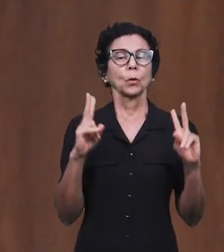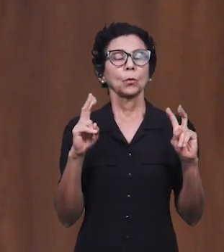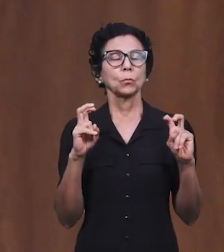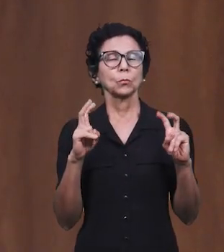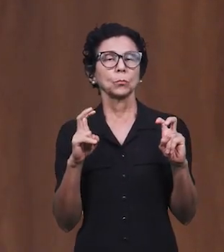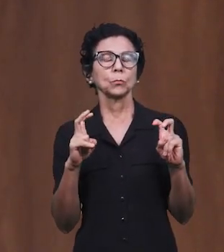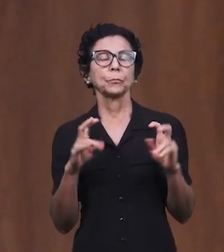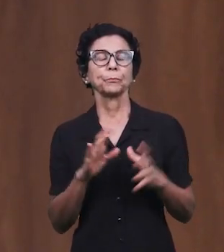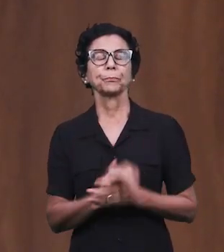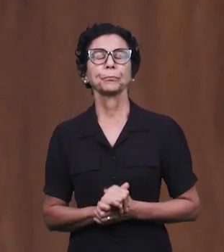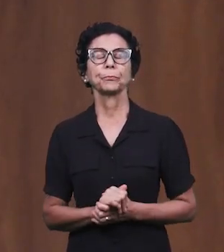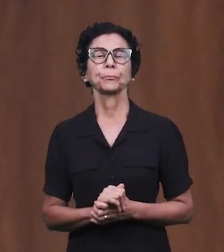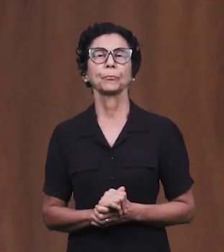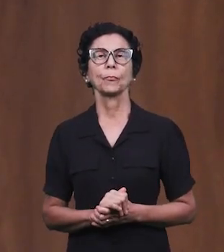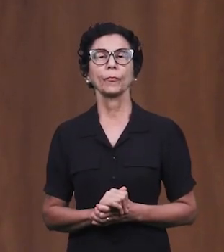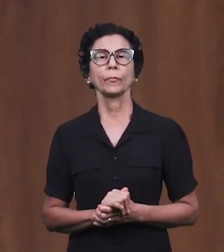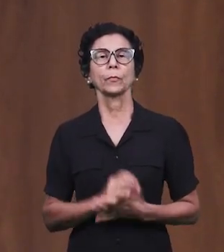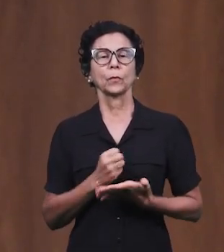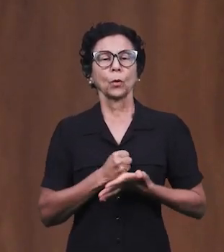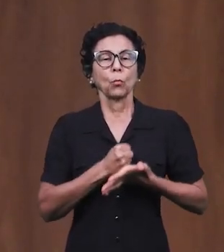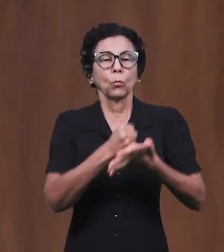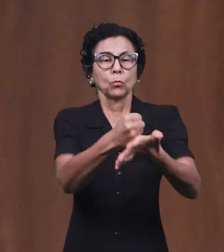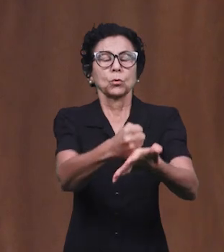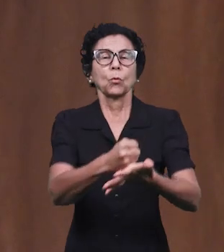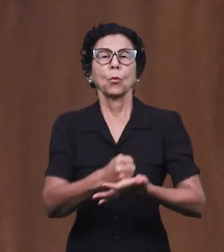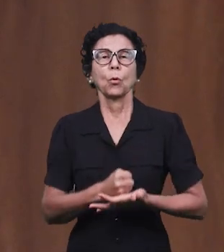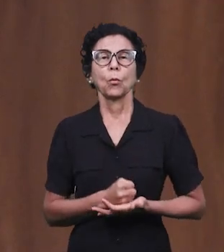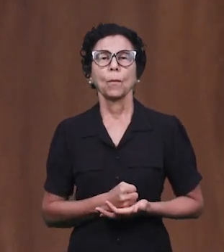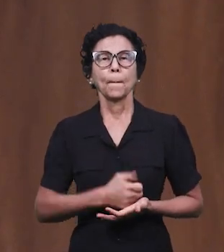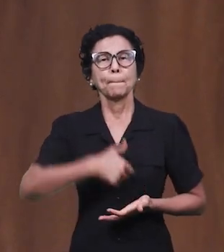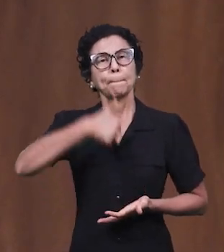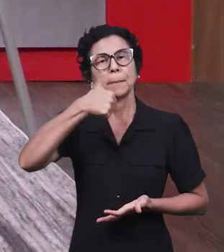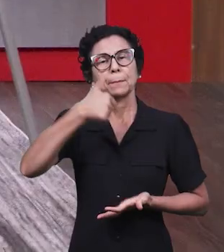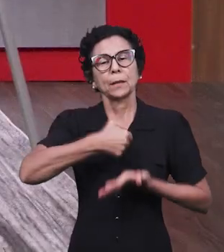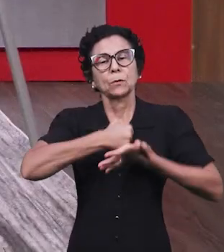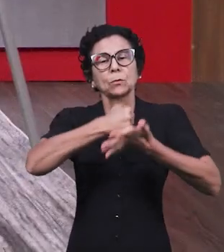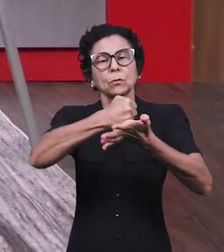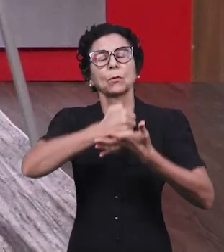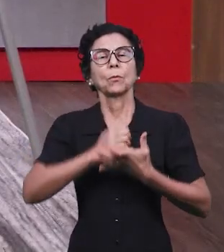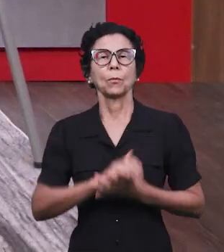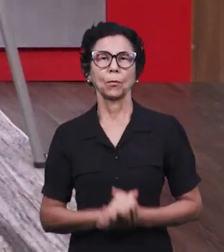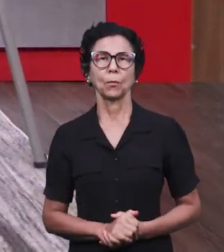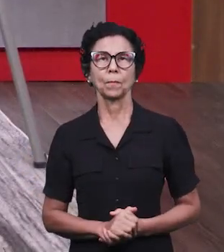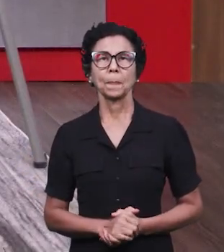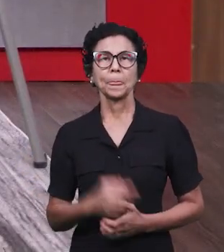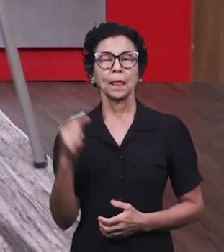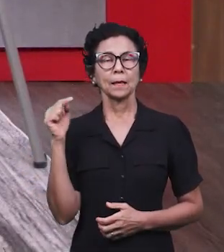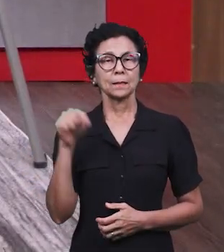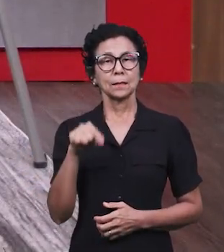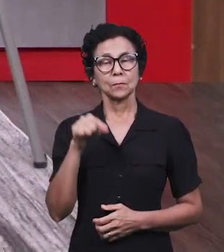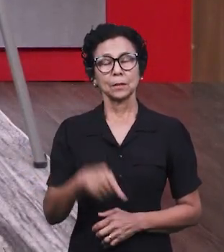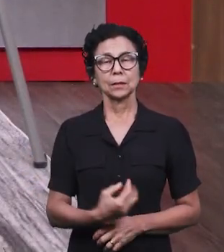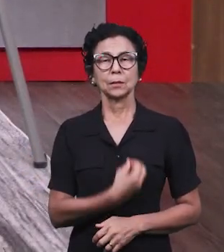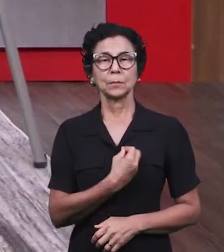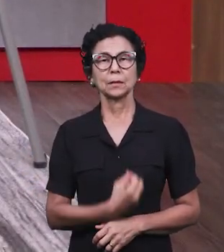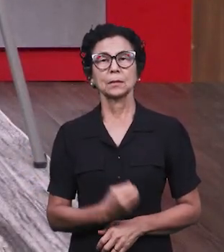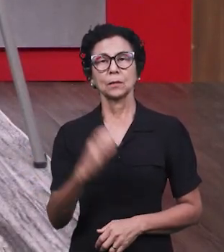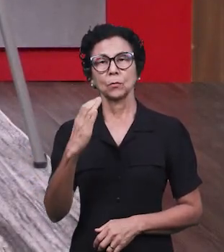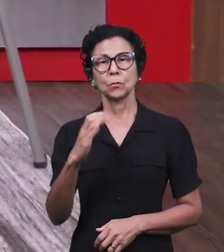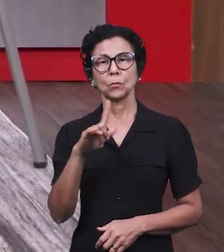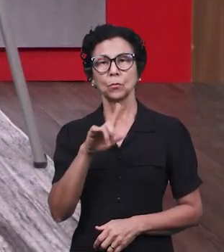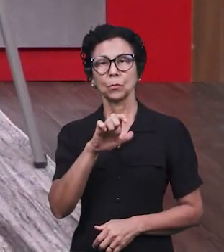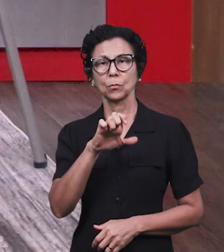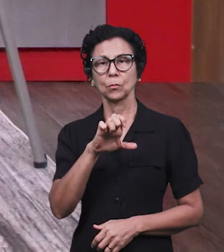assunto hoje é primeiros socorros. E quem está aqui com a gente é o Cleiton, né? O Cleiton está aqui do lado, o Cleiton é ungido ali